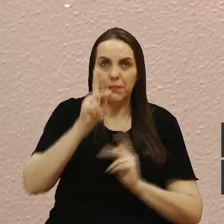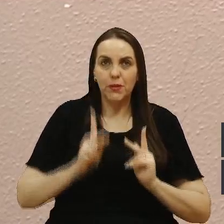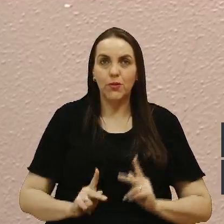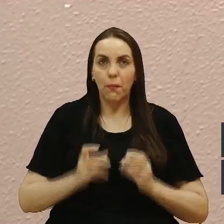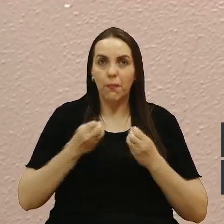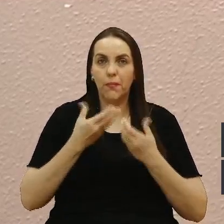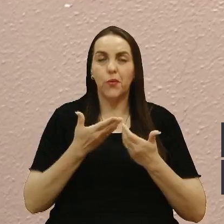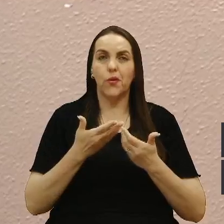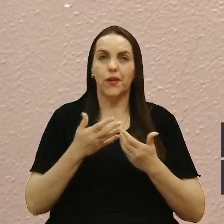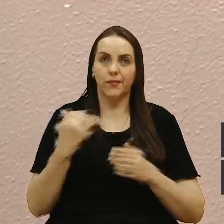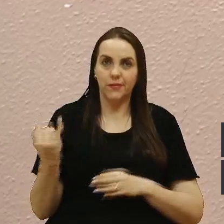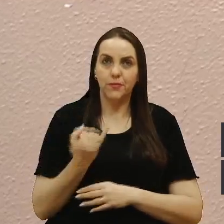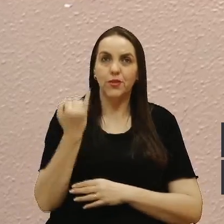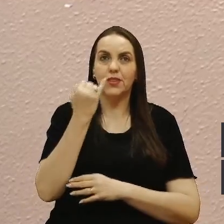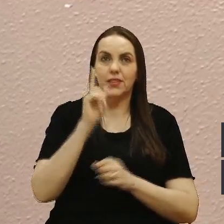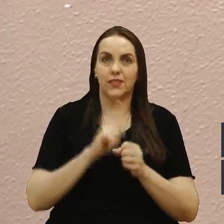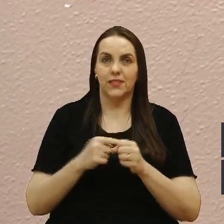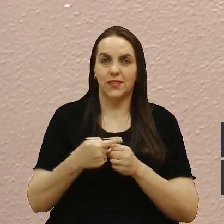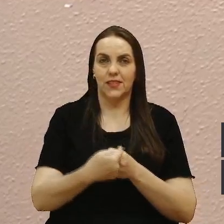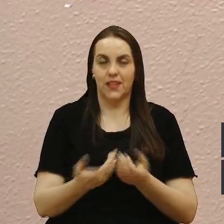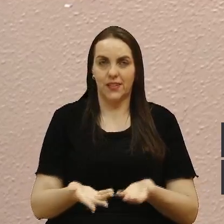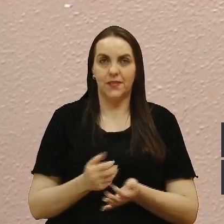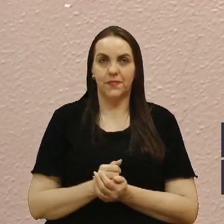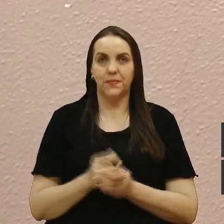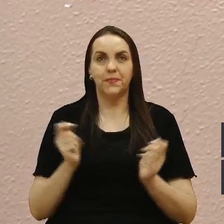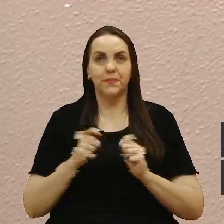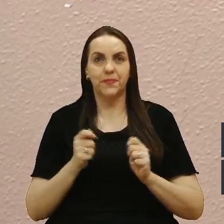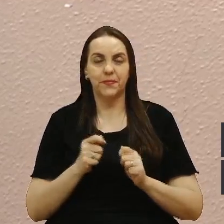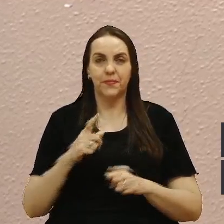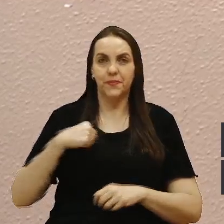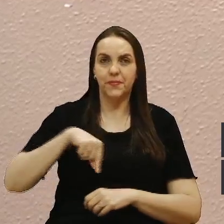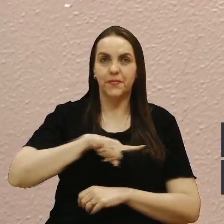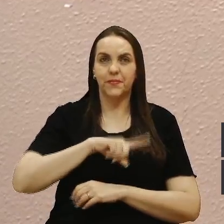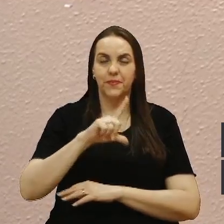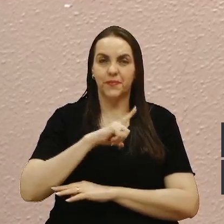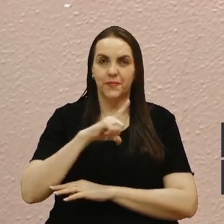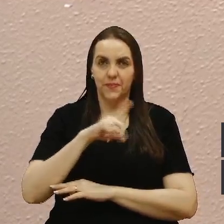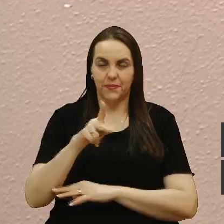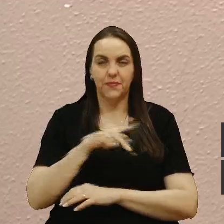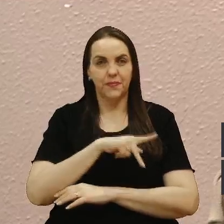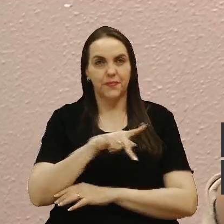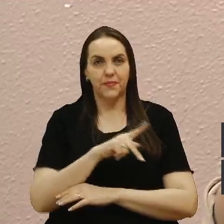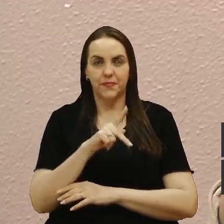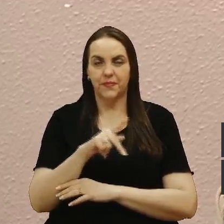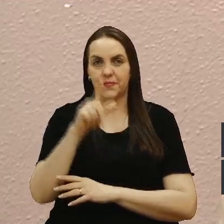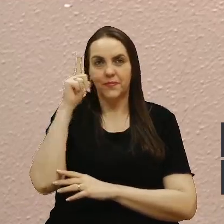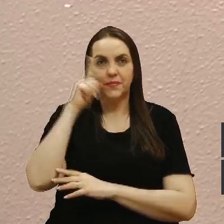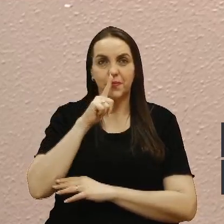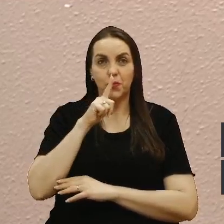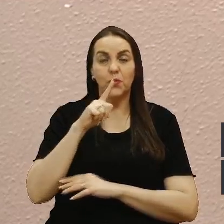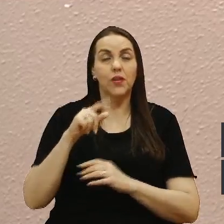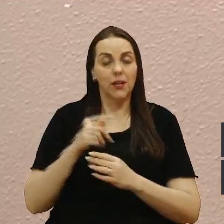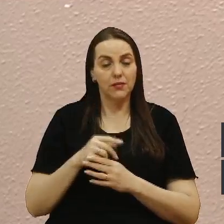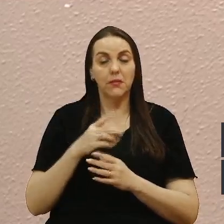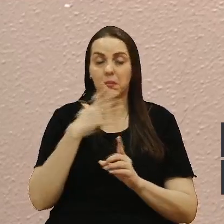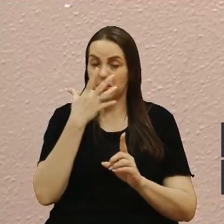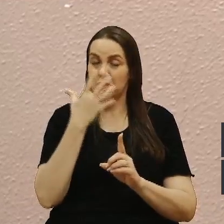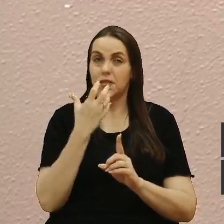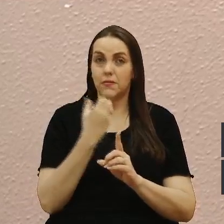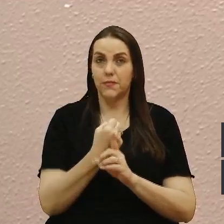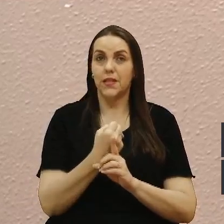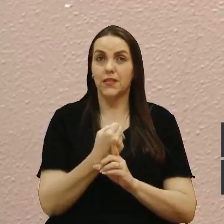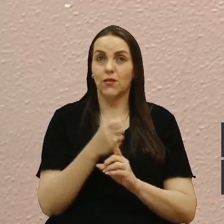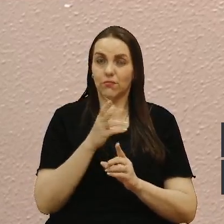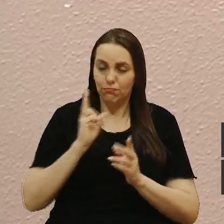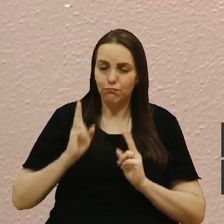nossa cidade e que possam fazer com que a gente tenha, presidente Lucas, se esmere para que a gente possa seguir os passos dessas